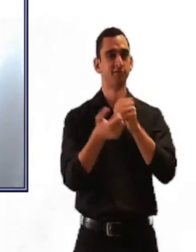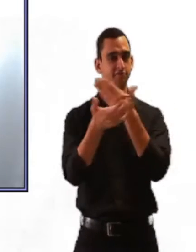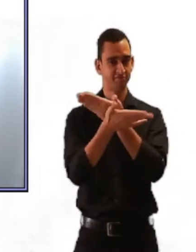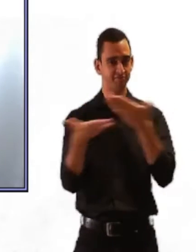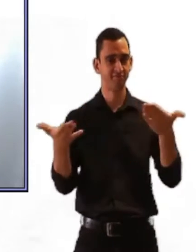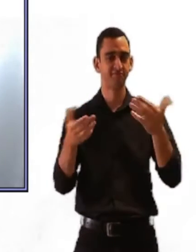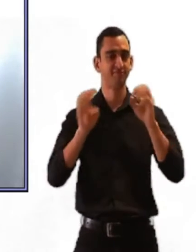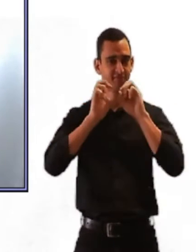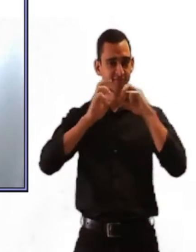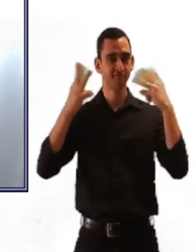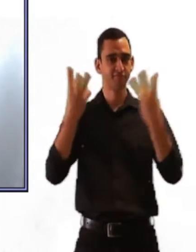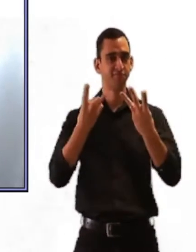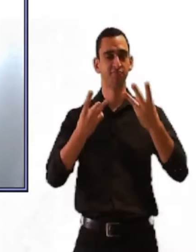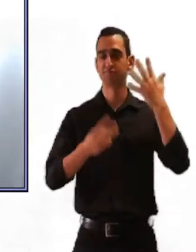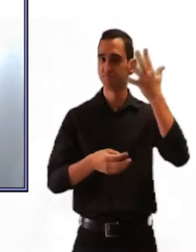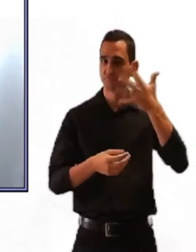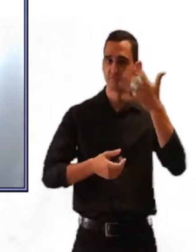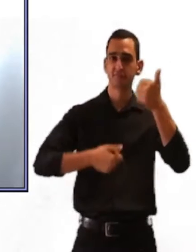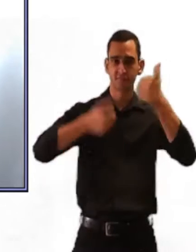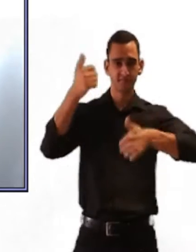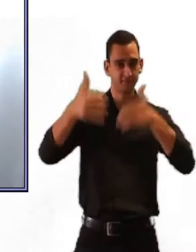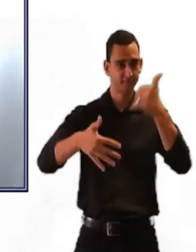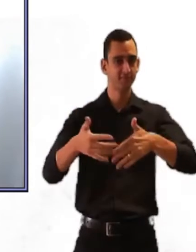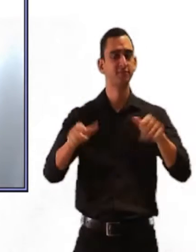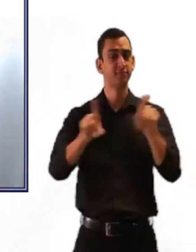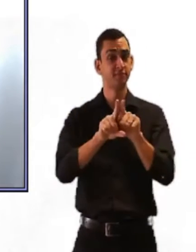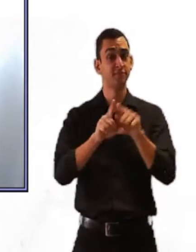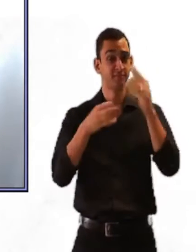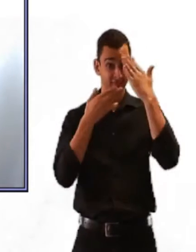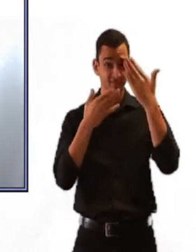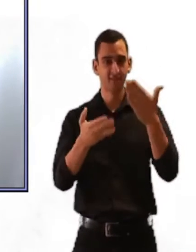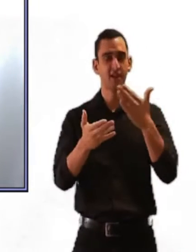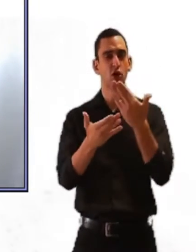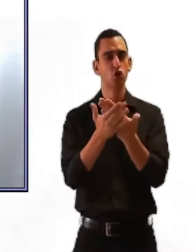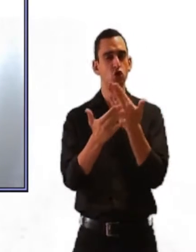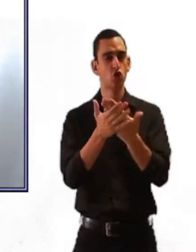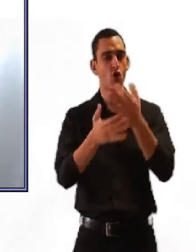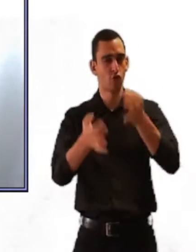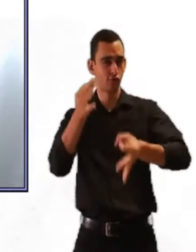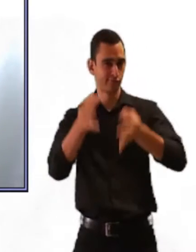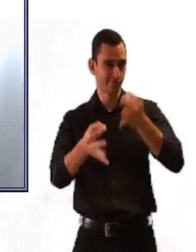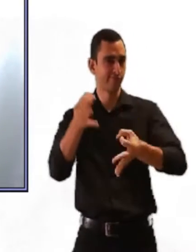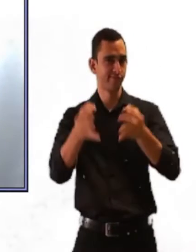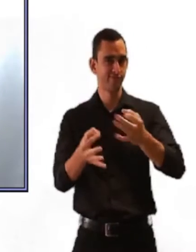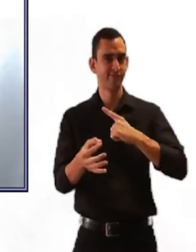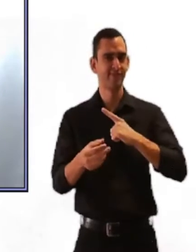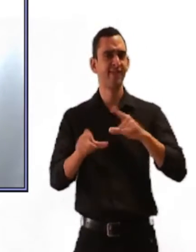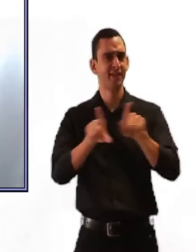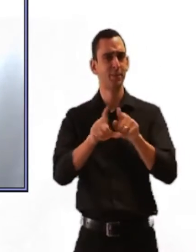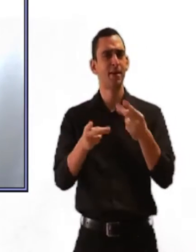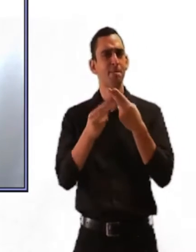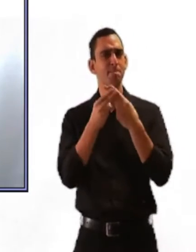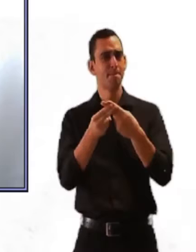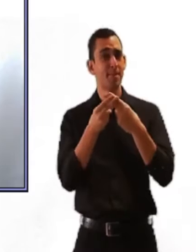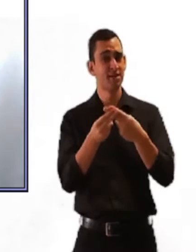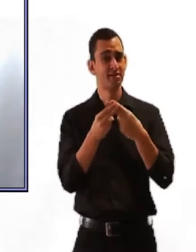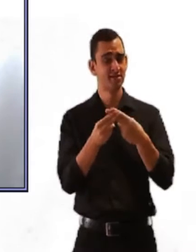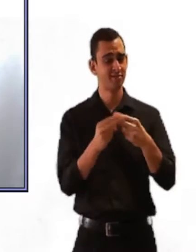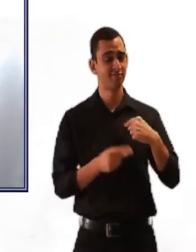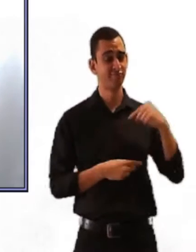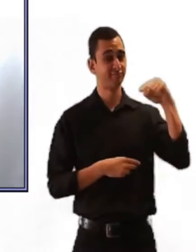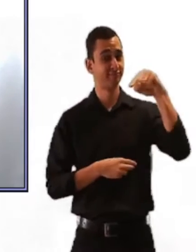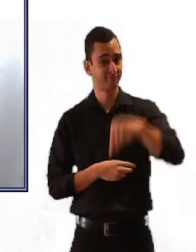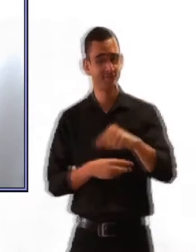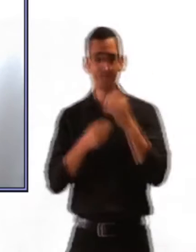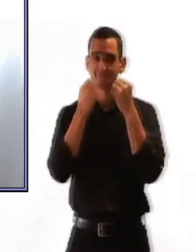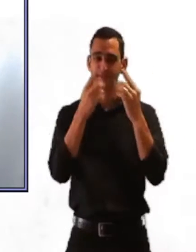esse webinar. Agradecer aí muito o pessoal da escola pelo acolhimento, né? Pela paciência nas reuniões